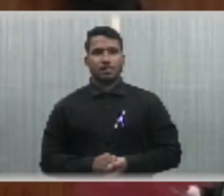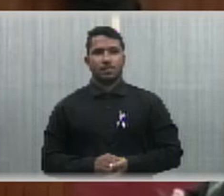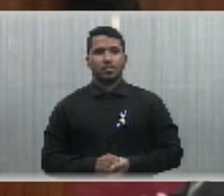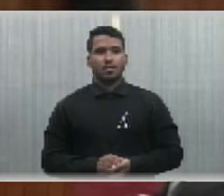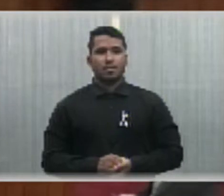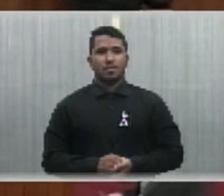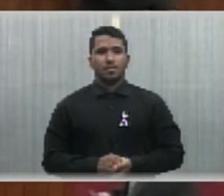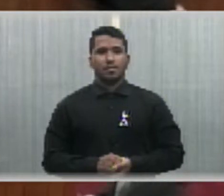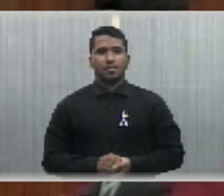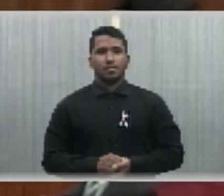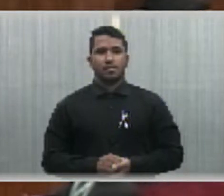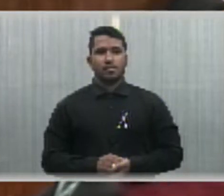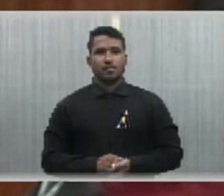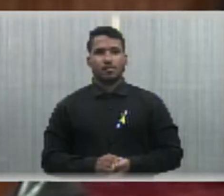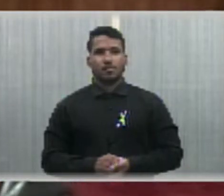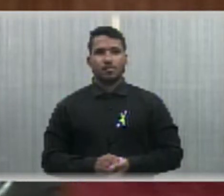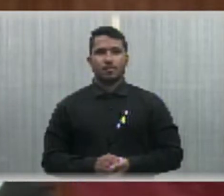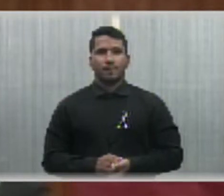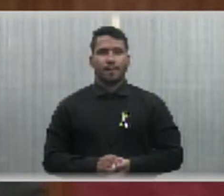Só ler a outra também.